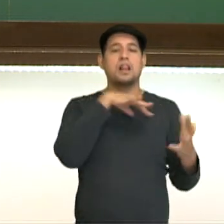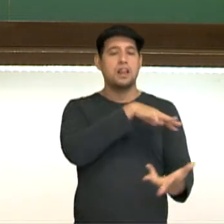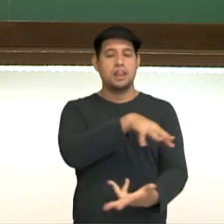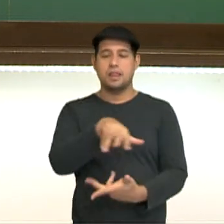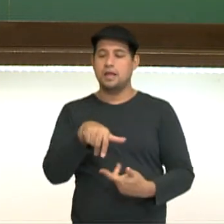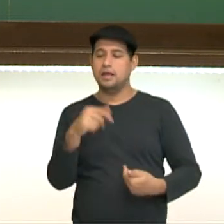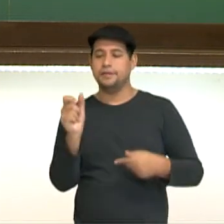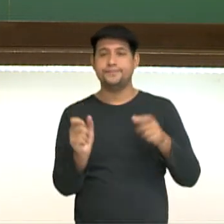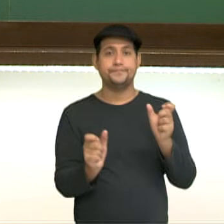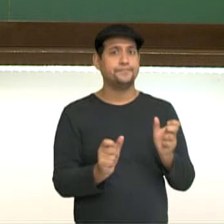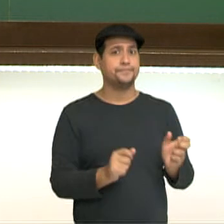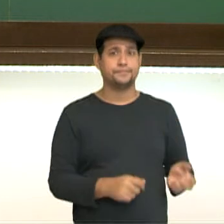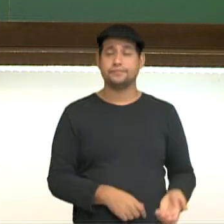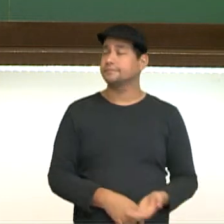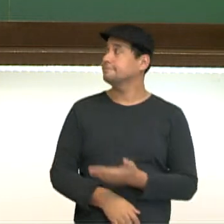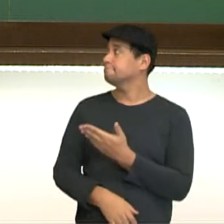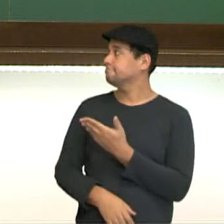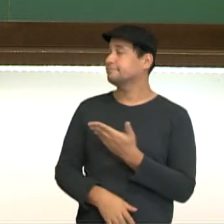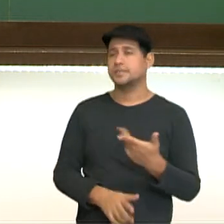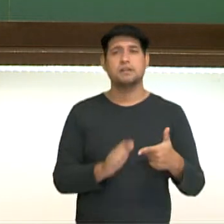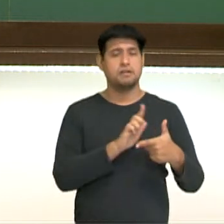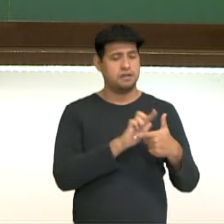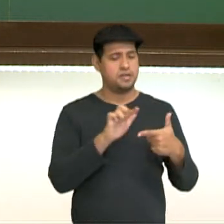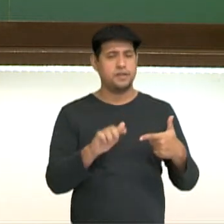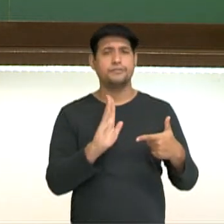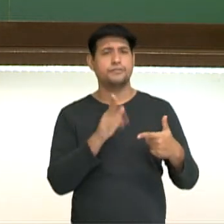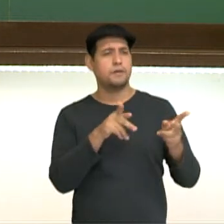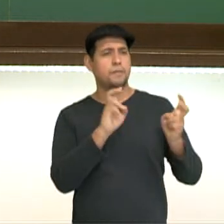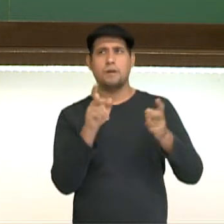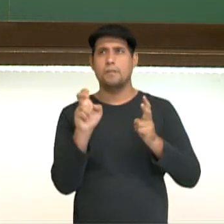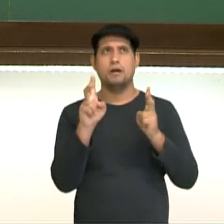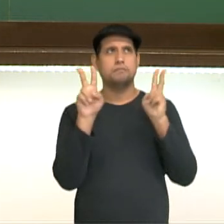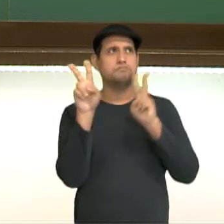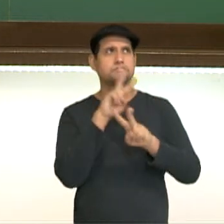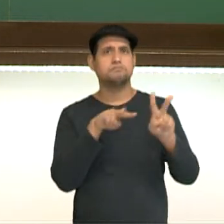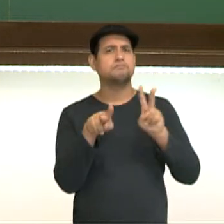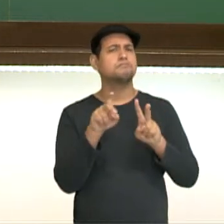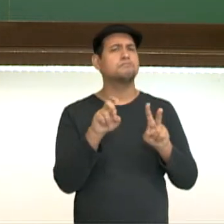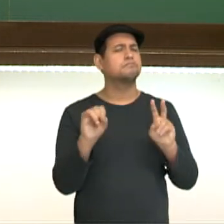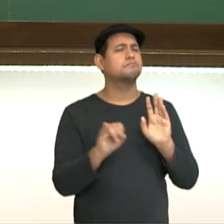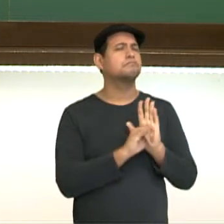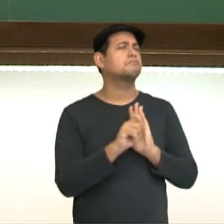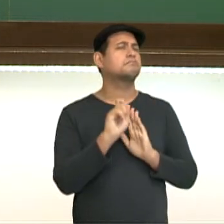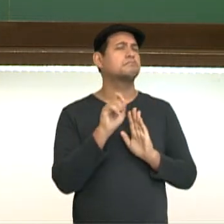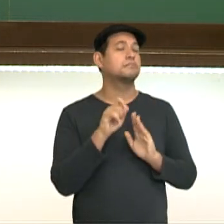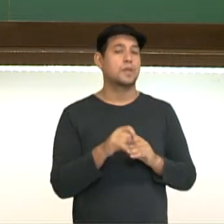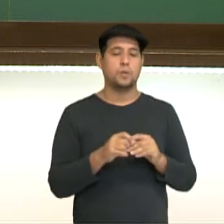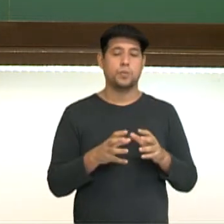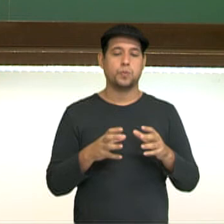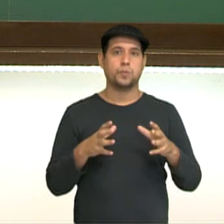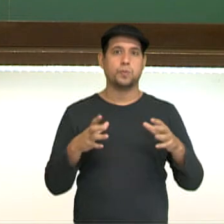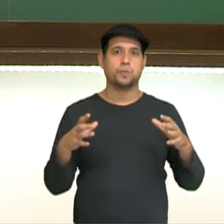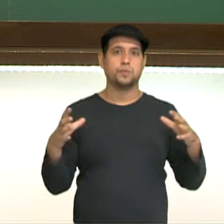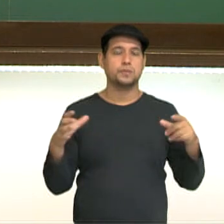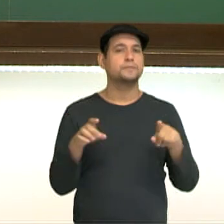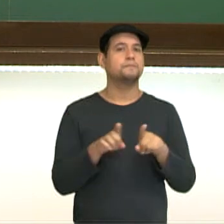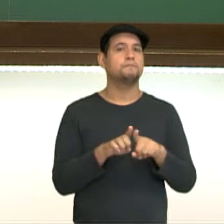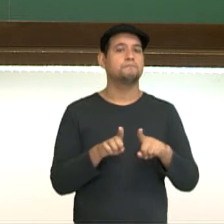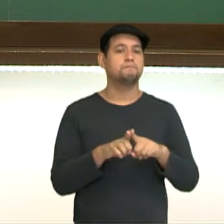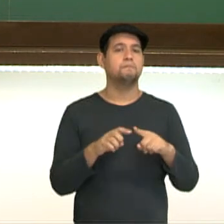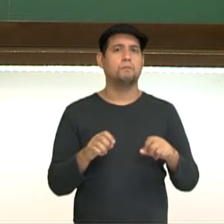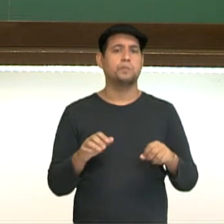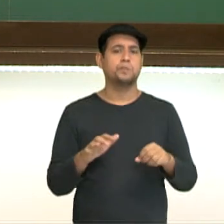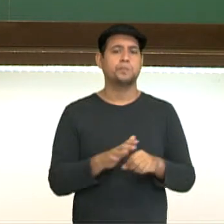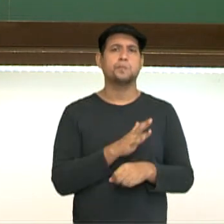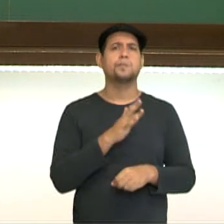elementos. Neste gráfico, obviamente, já pela percepção visual, identificamos uma crescente, um aumento